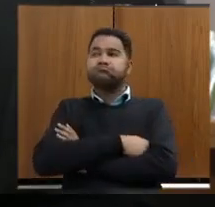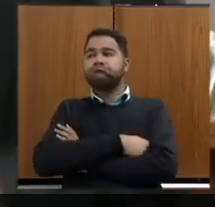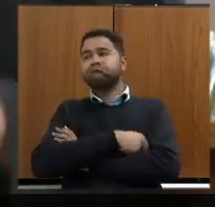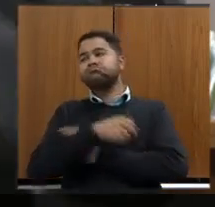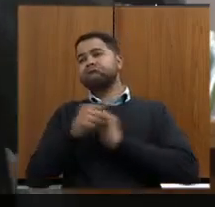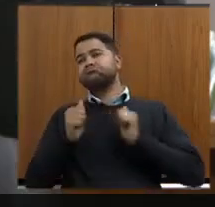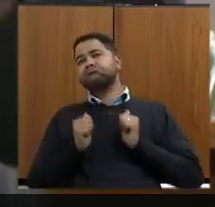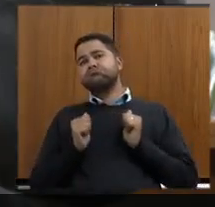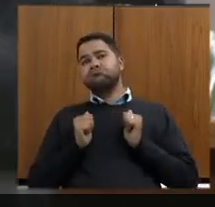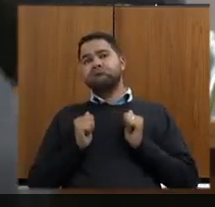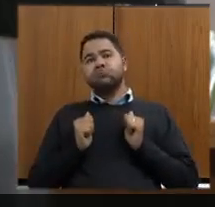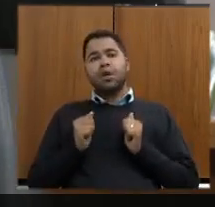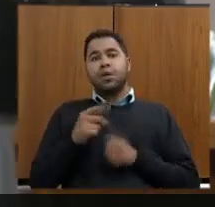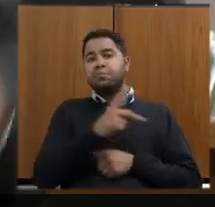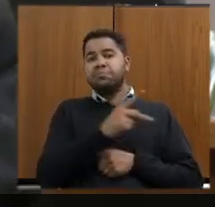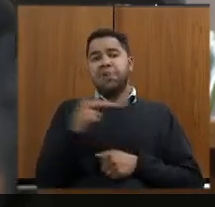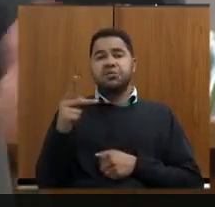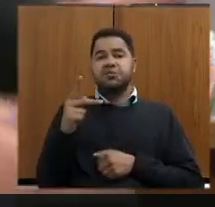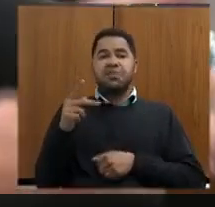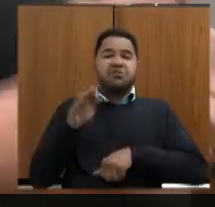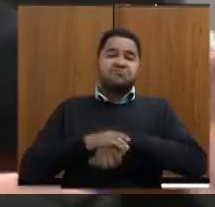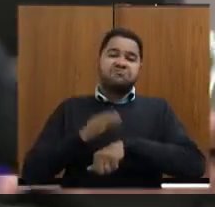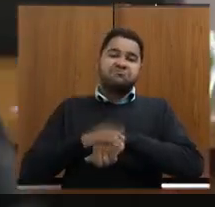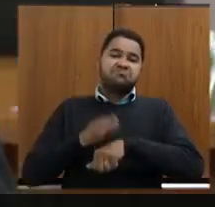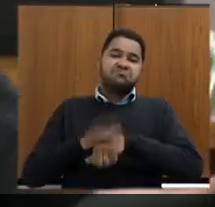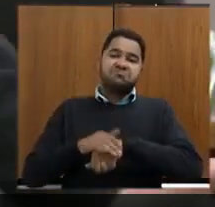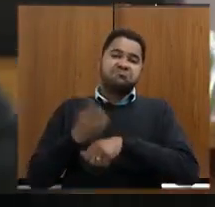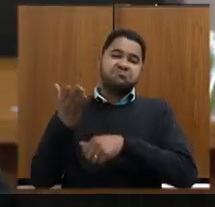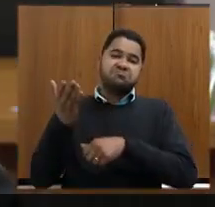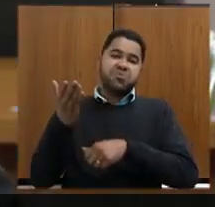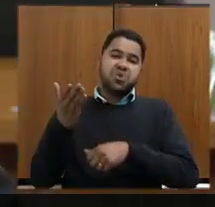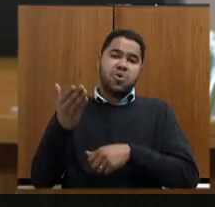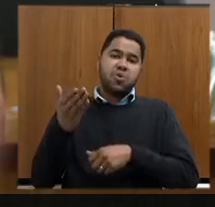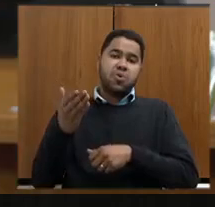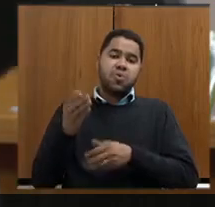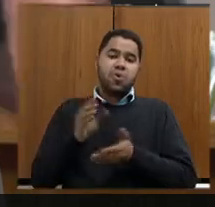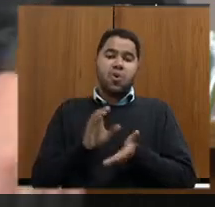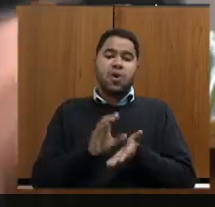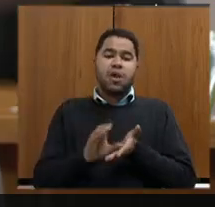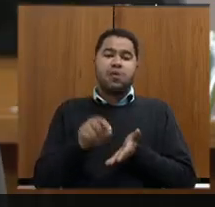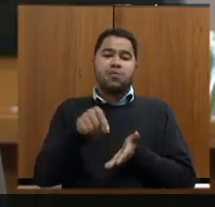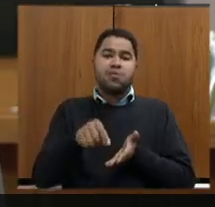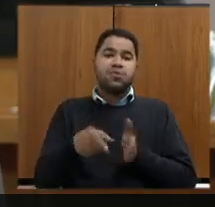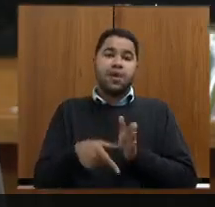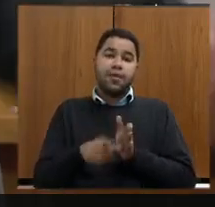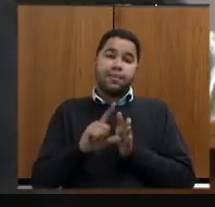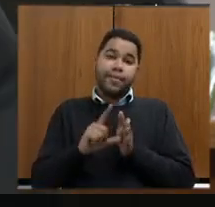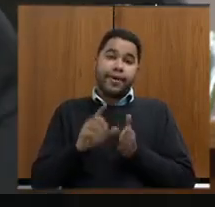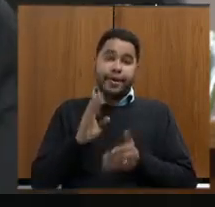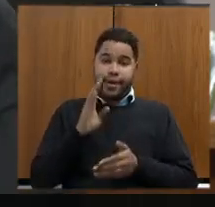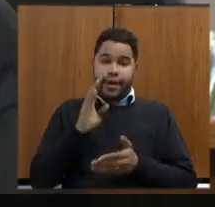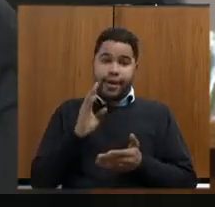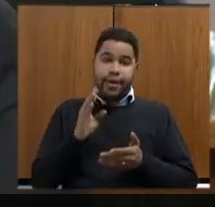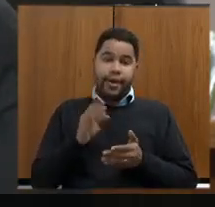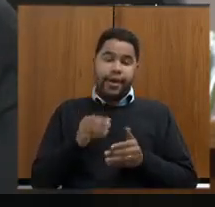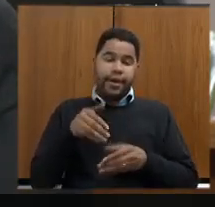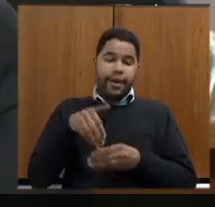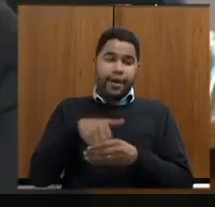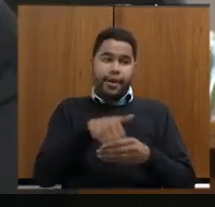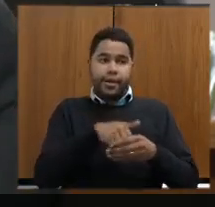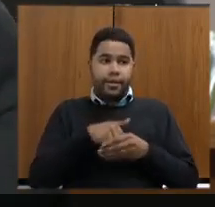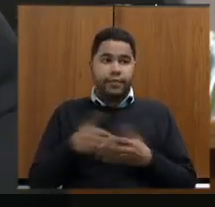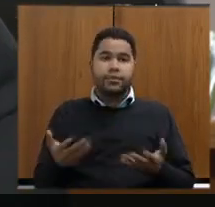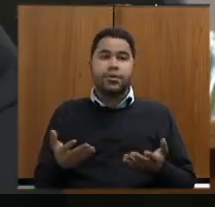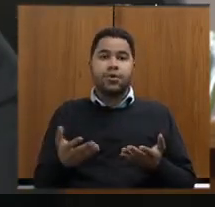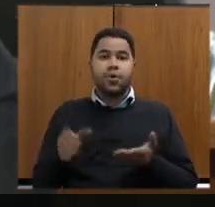para o presidente fazer gracinha com recurso o estado deixa gracinha pré-eleitoral com o